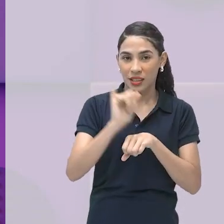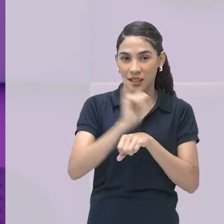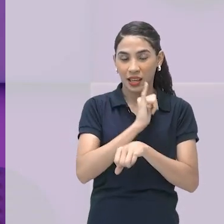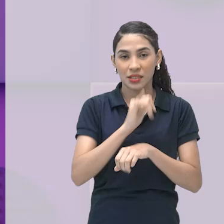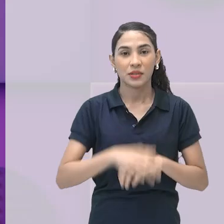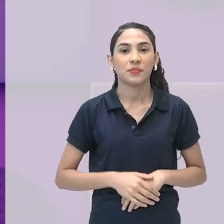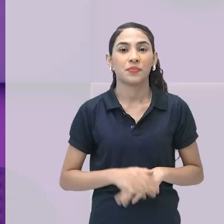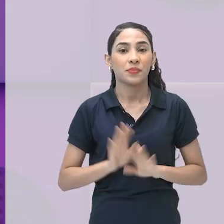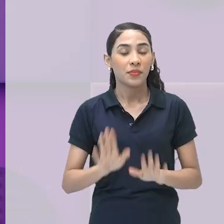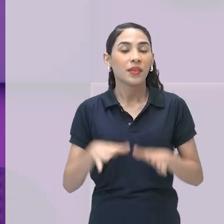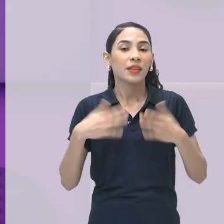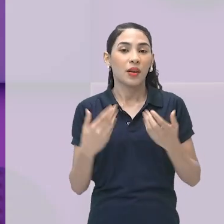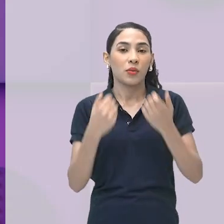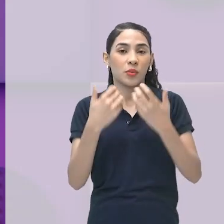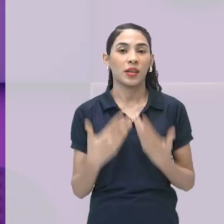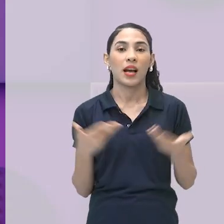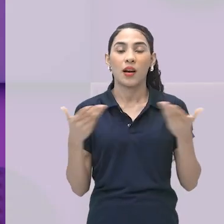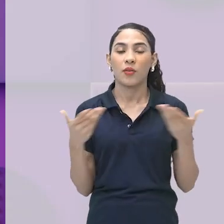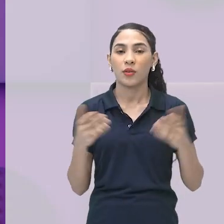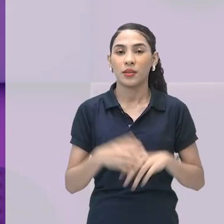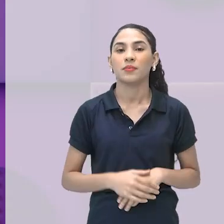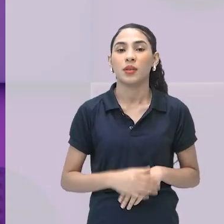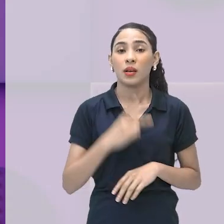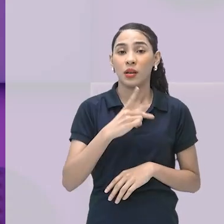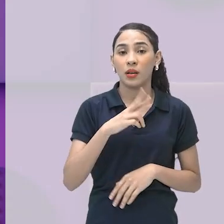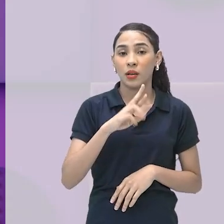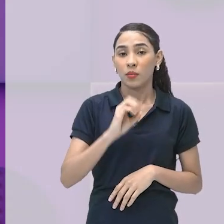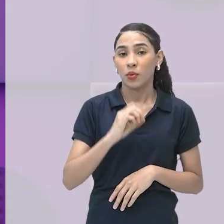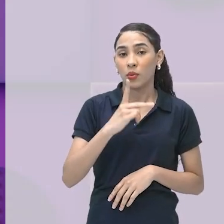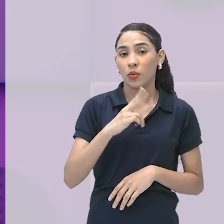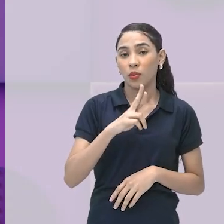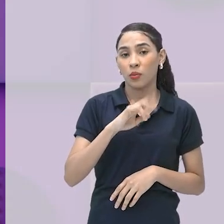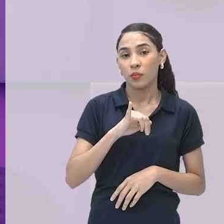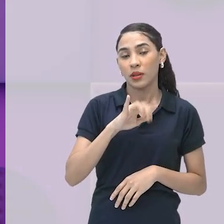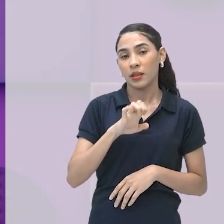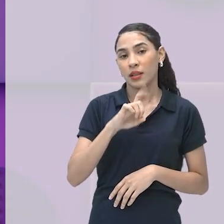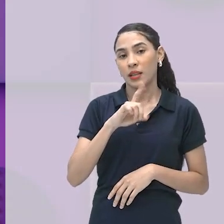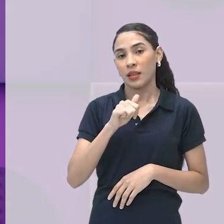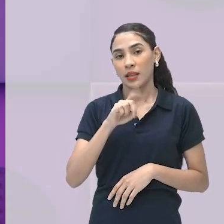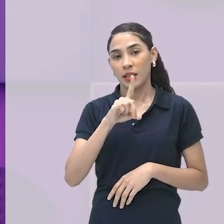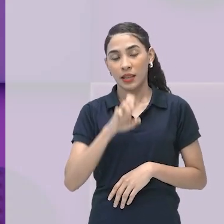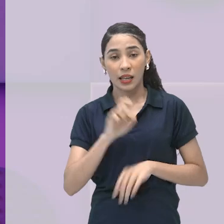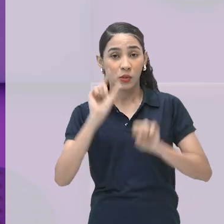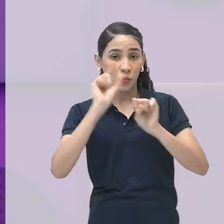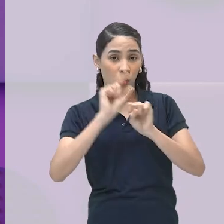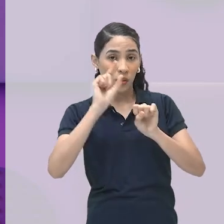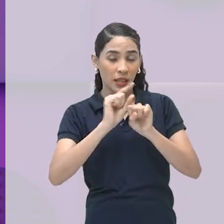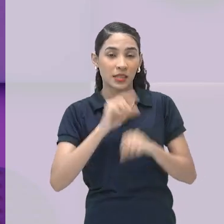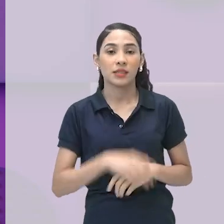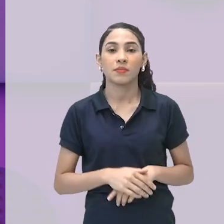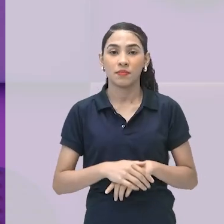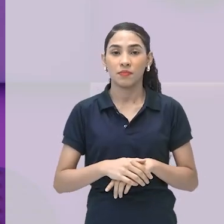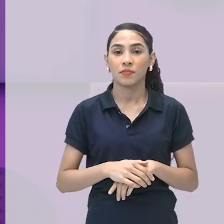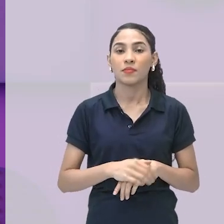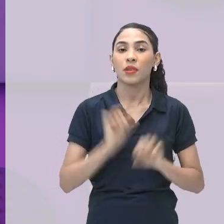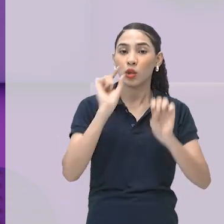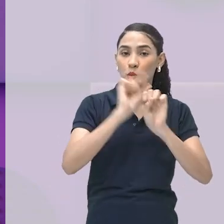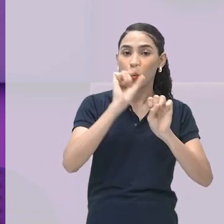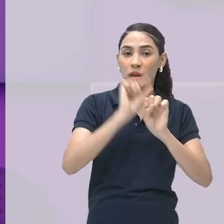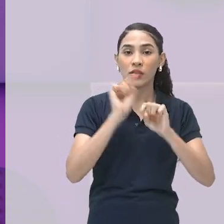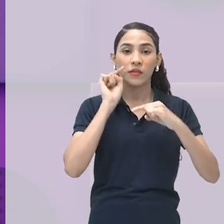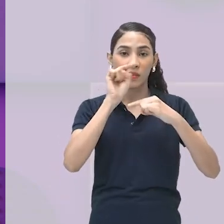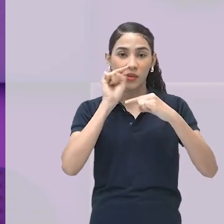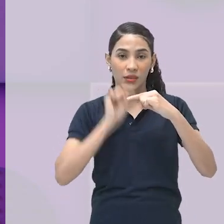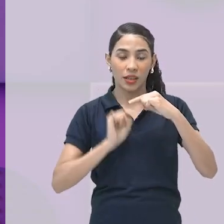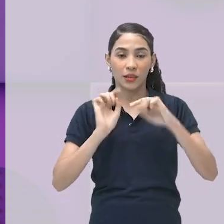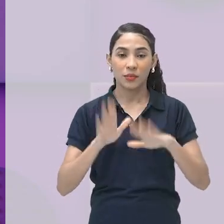propriedades. Então, vamos falar basicamente das propriedades de potências com expoente